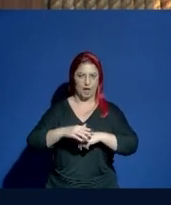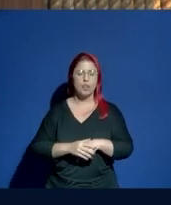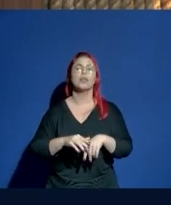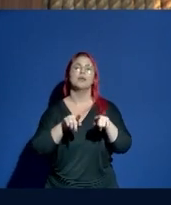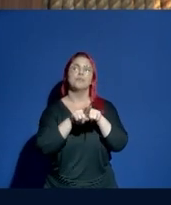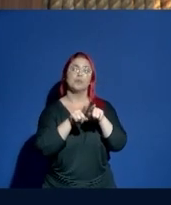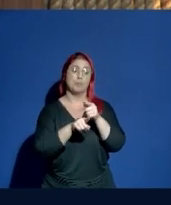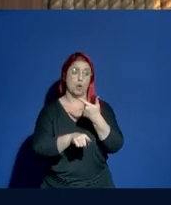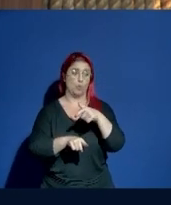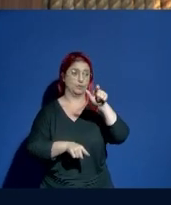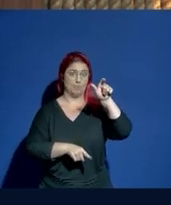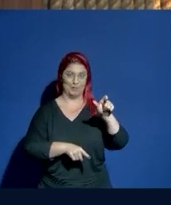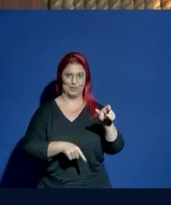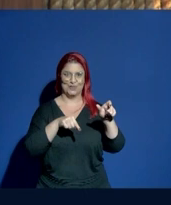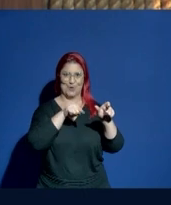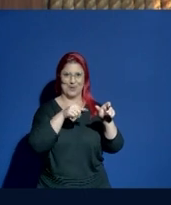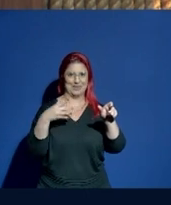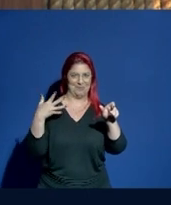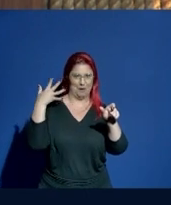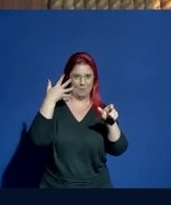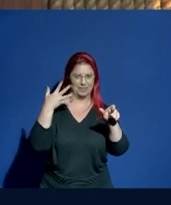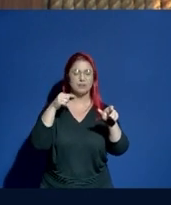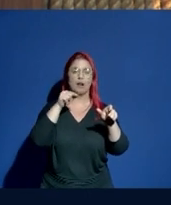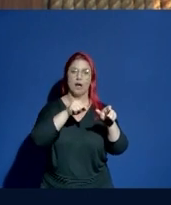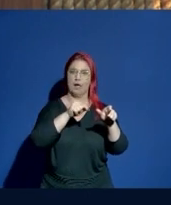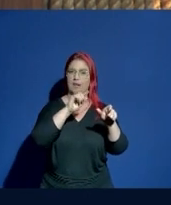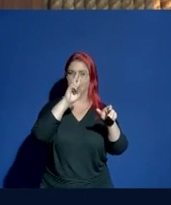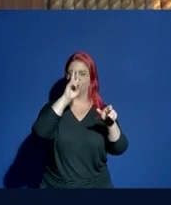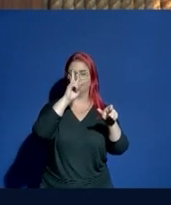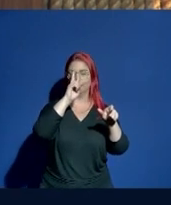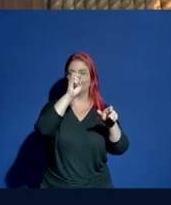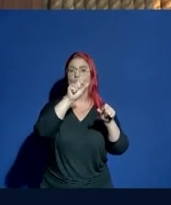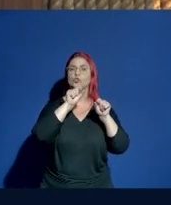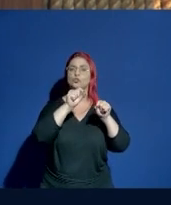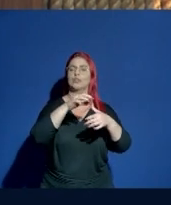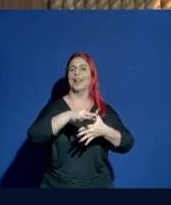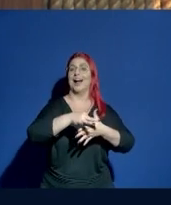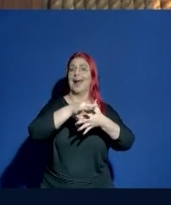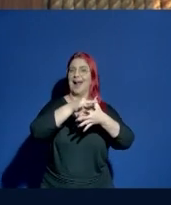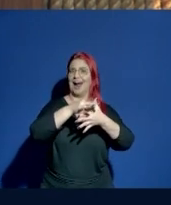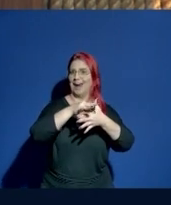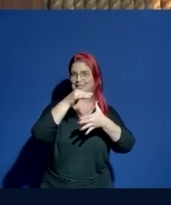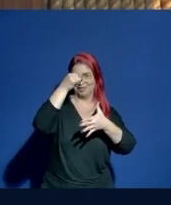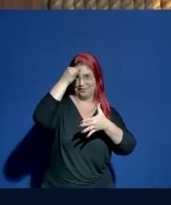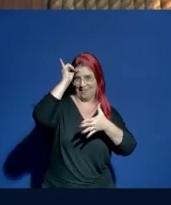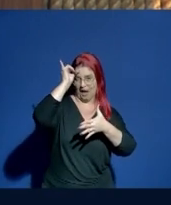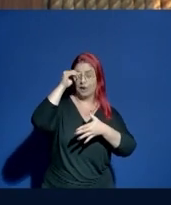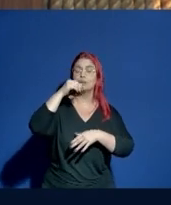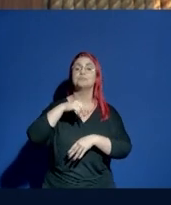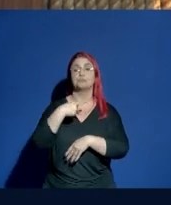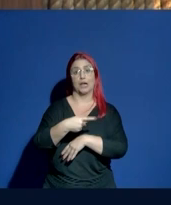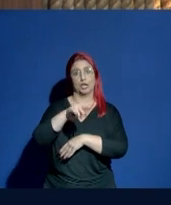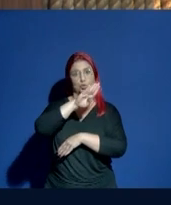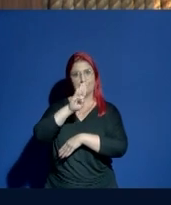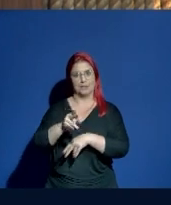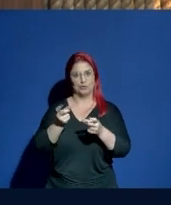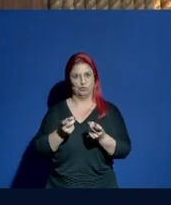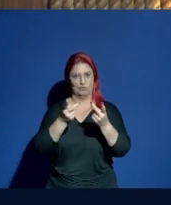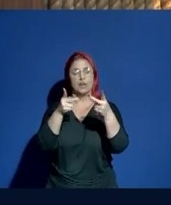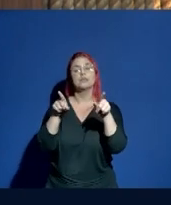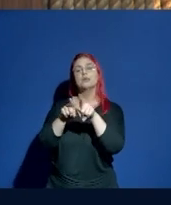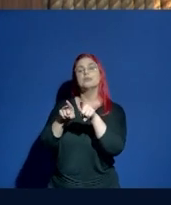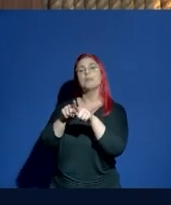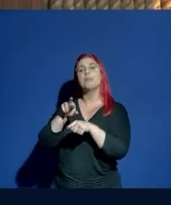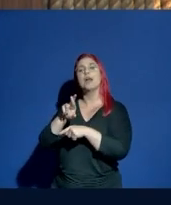empresa, uma potência emergente no mercado de carne bovina no Brasil. E o Ricardo, que uma história aí de